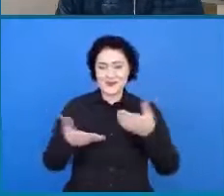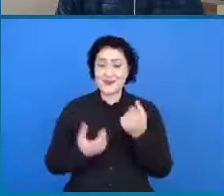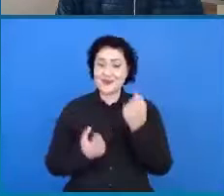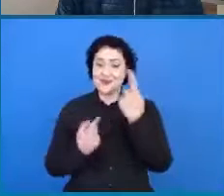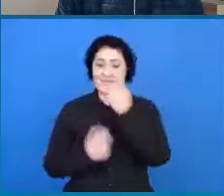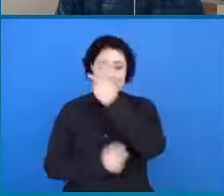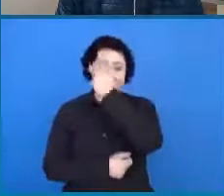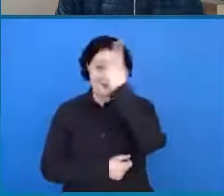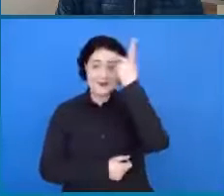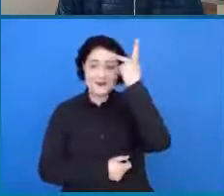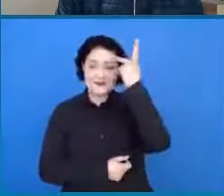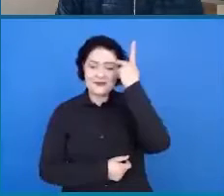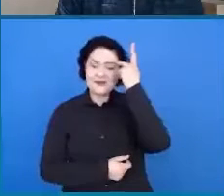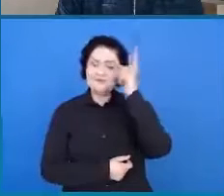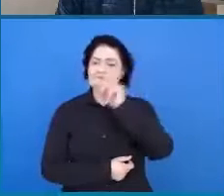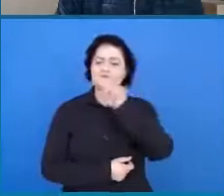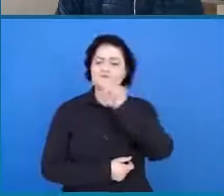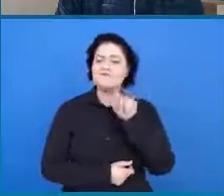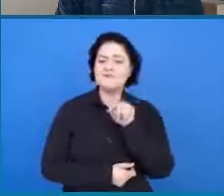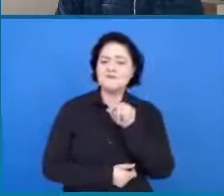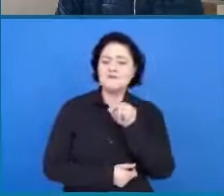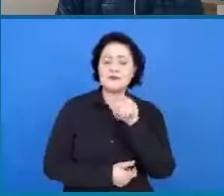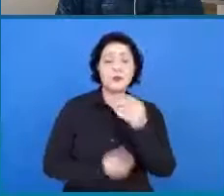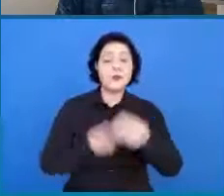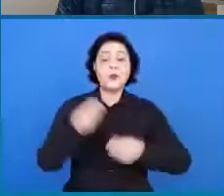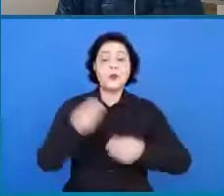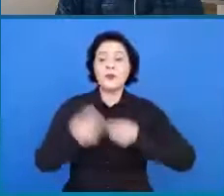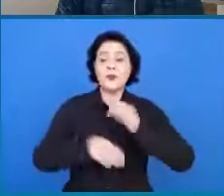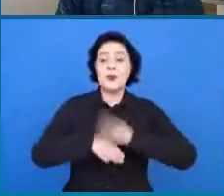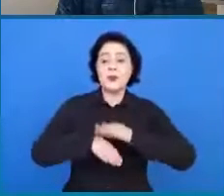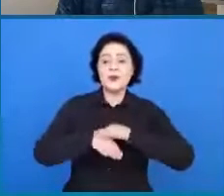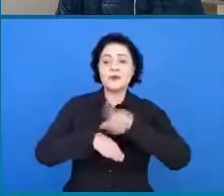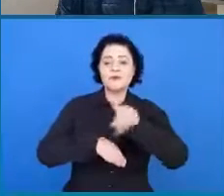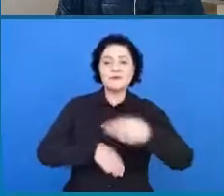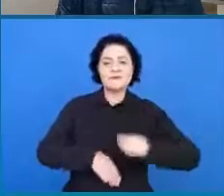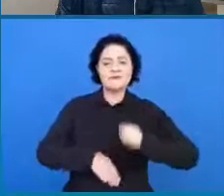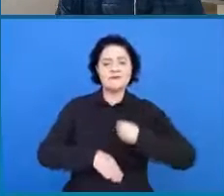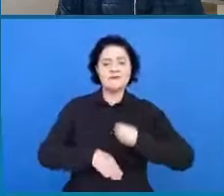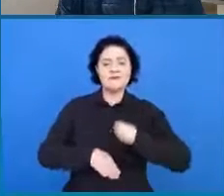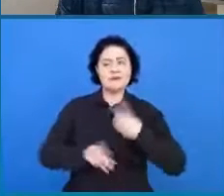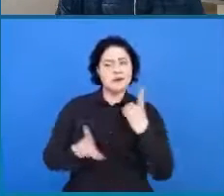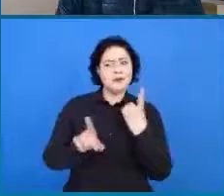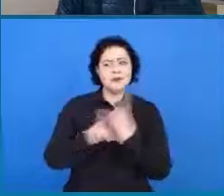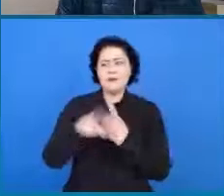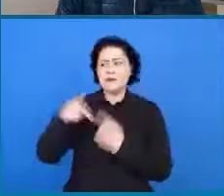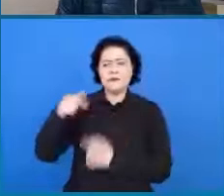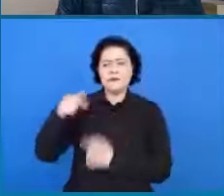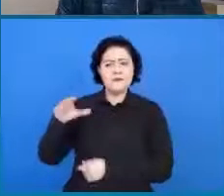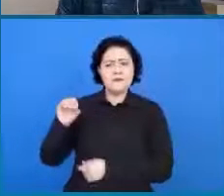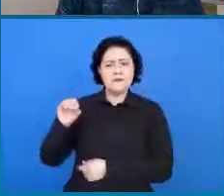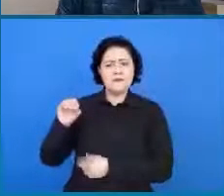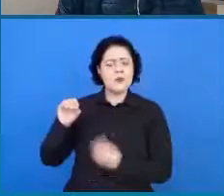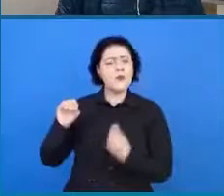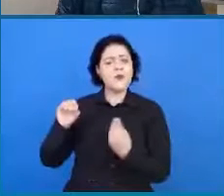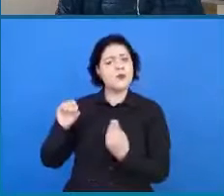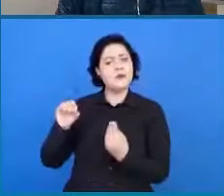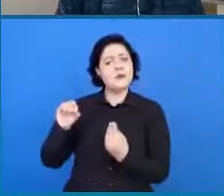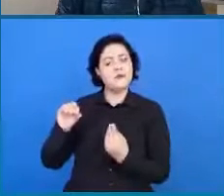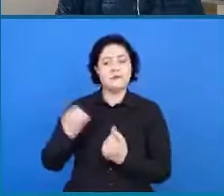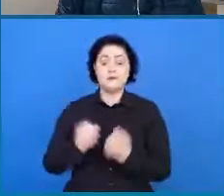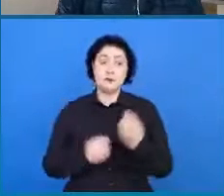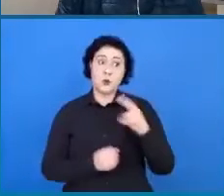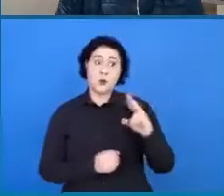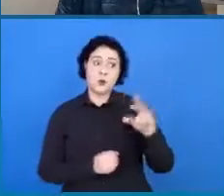algumas pessoas indagam como Vocês encontraram o Paulo Roberto ou como o